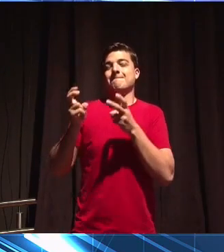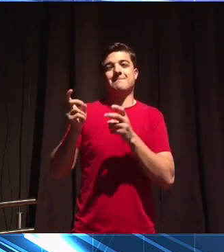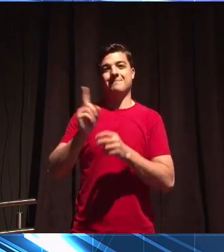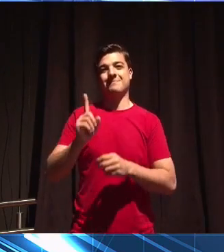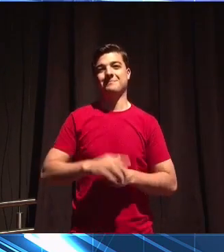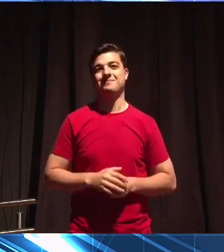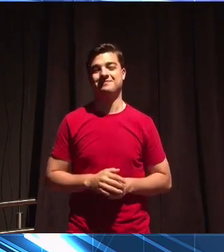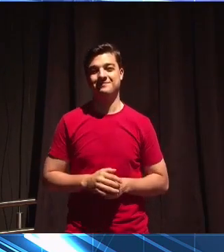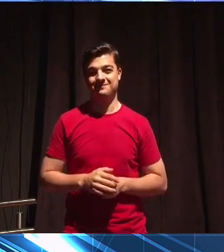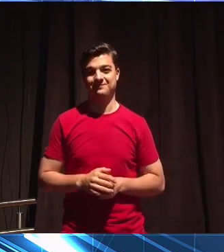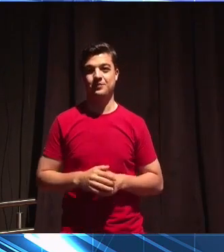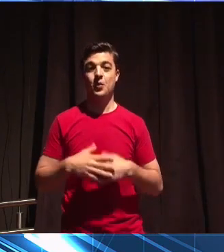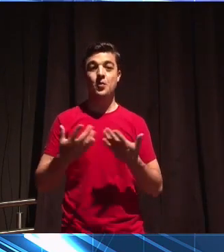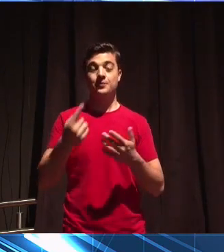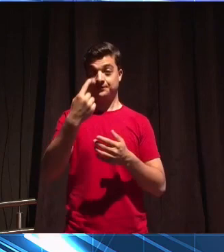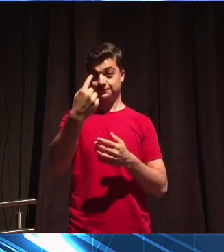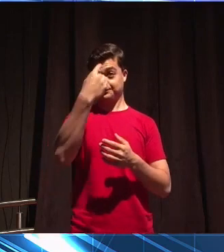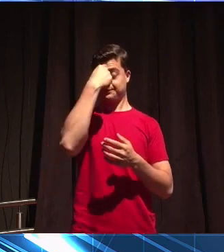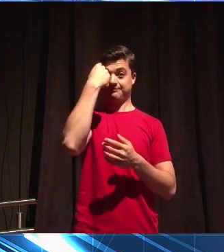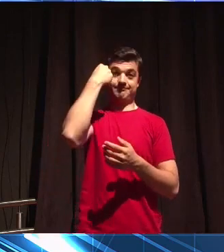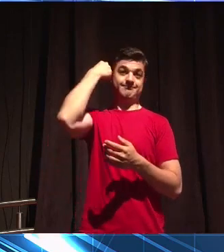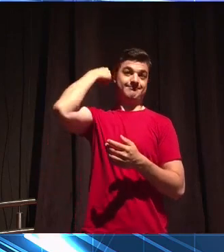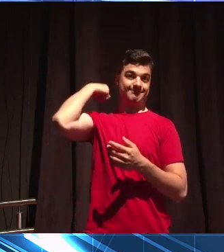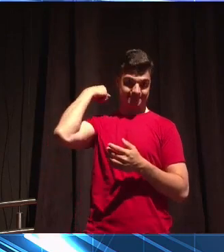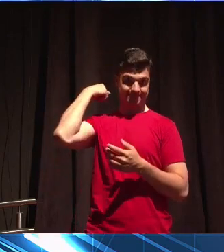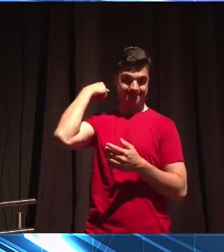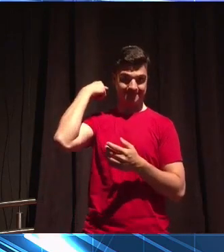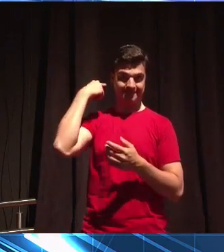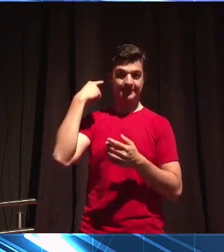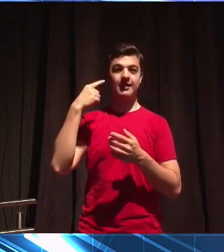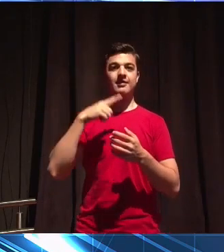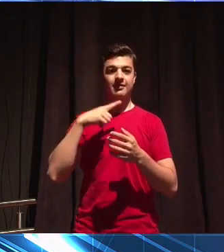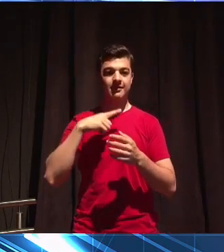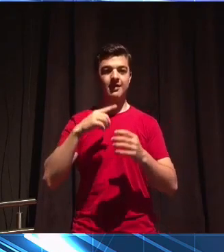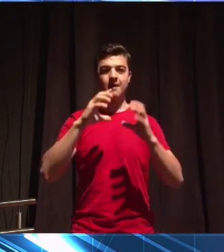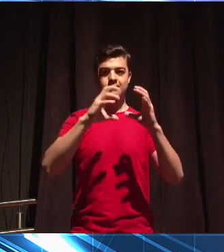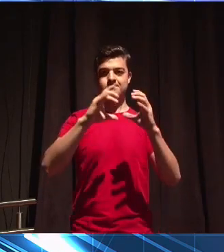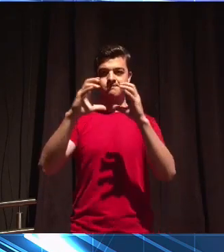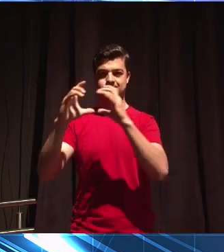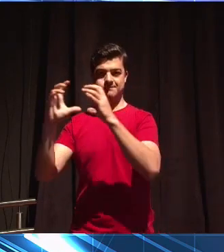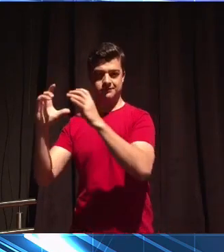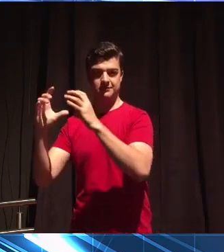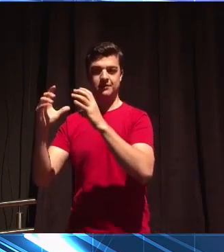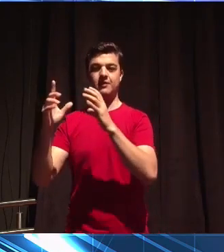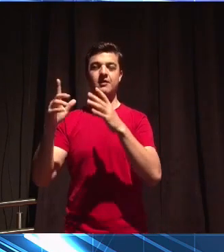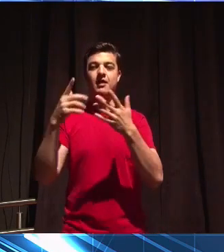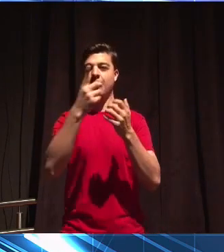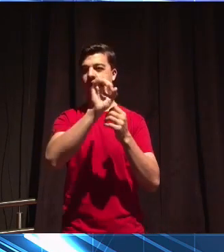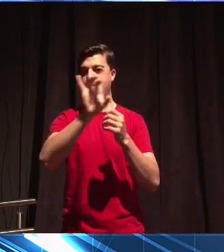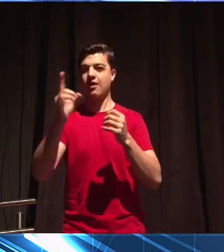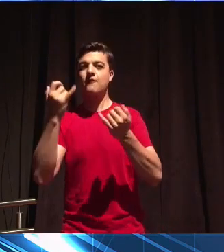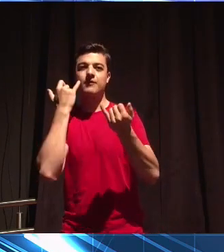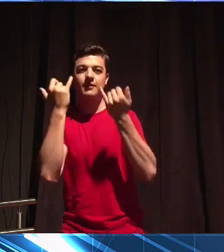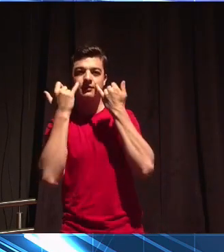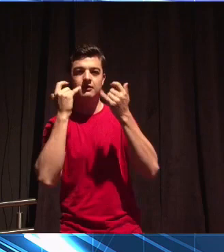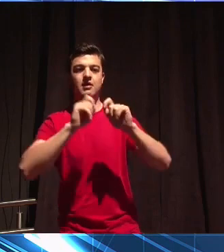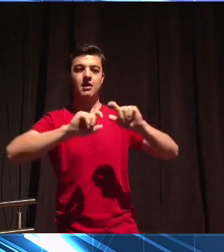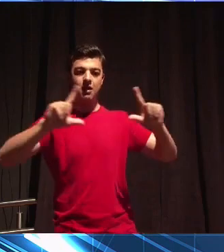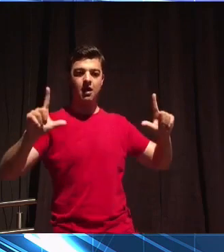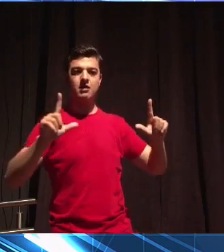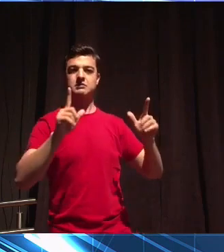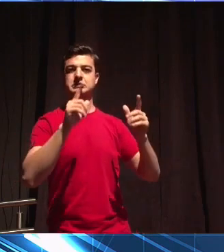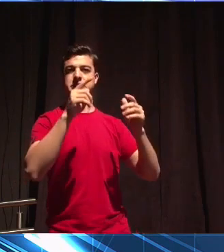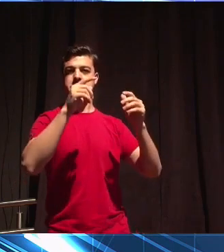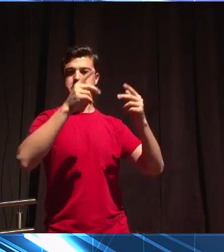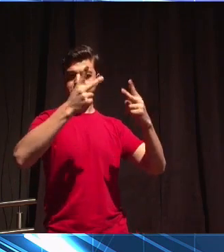Clássico, discussão de vieses, que a gente já sabe que tem dentro de qualquer modelo, enfim, quando a gente trabalha com dados, sempre tem aquela discussão, ah, poxa, mas será que não está enviesando de um